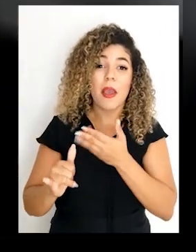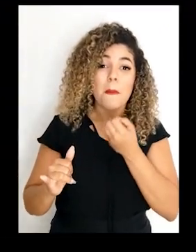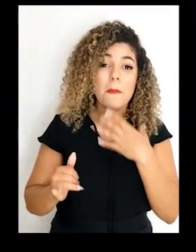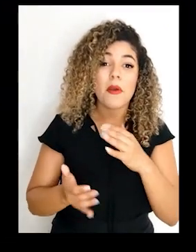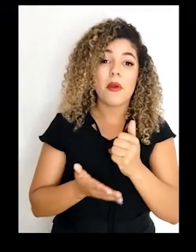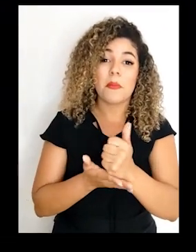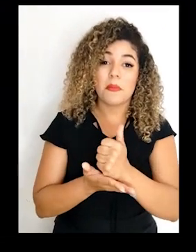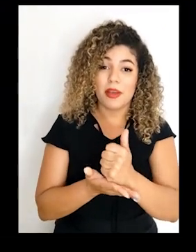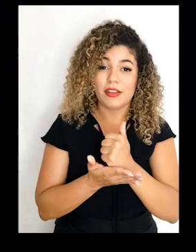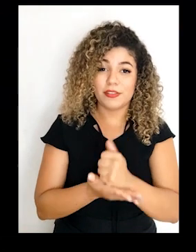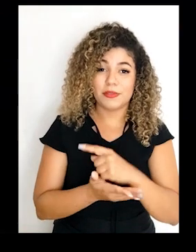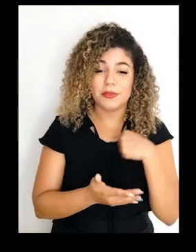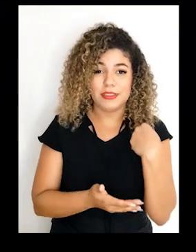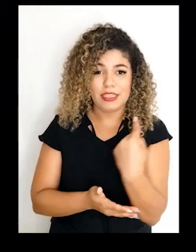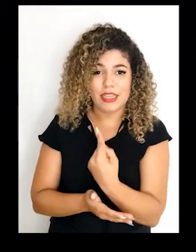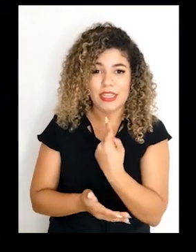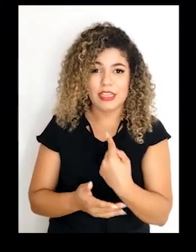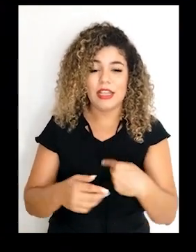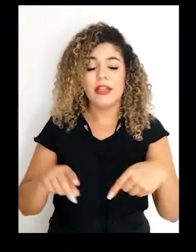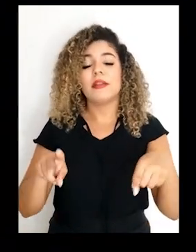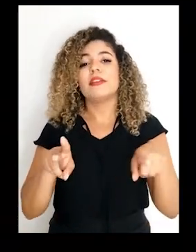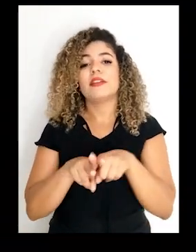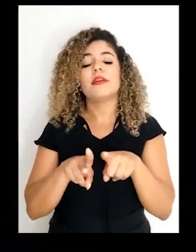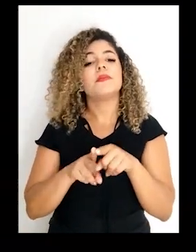do James Webb.